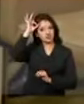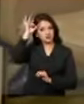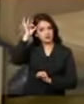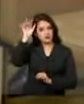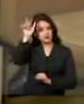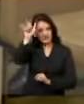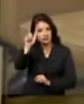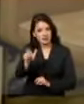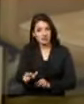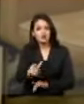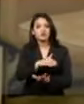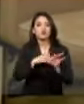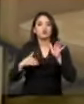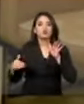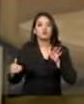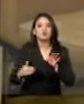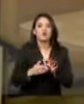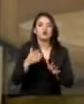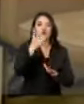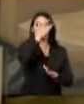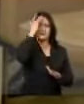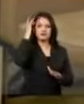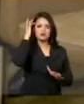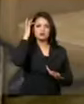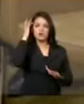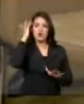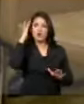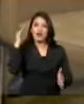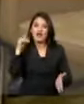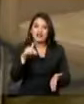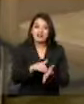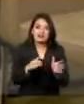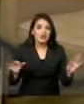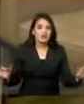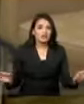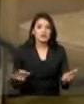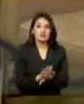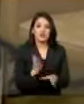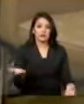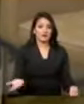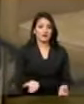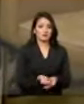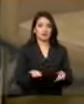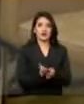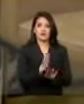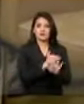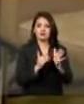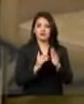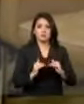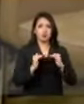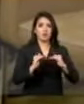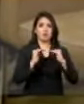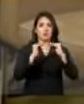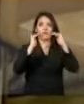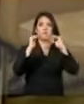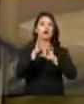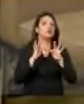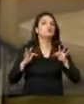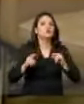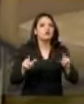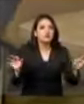considera-se inocente todo cidadão até o trânsito em julgado de sentença penal condenatória. Portanto, o relator, desde o